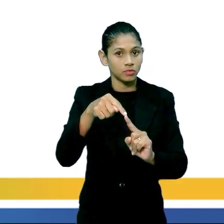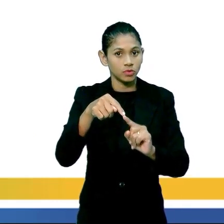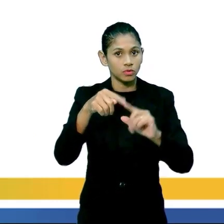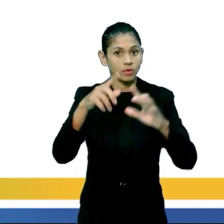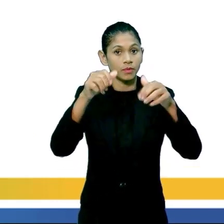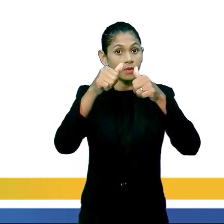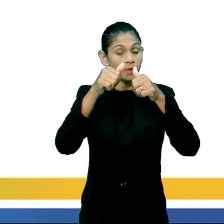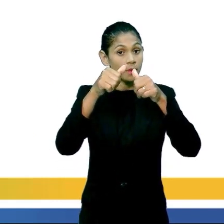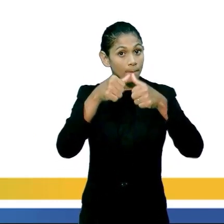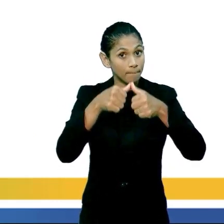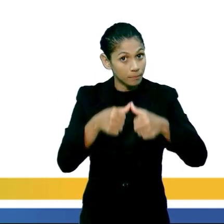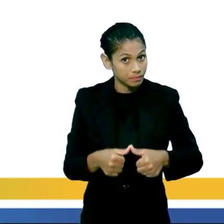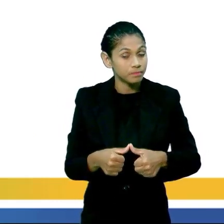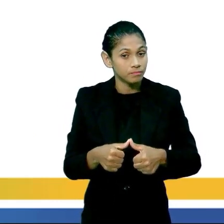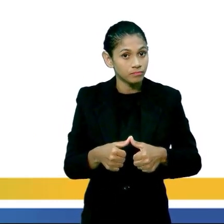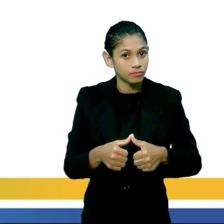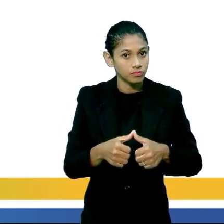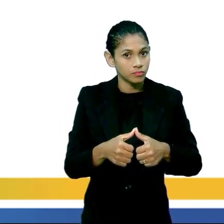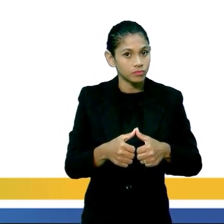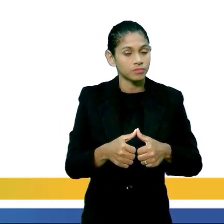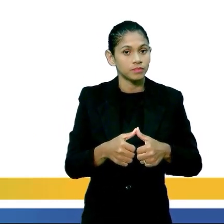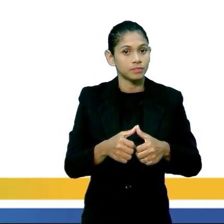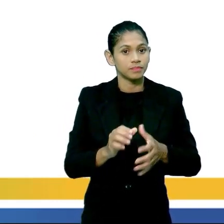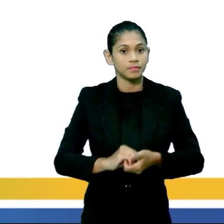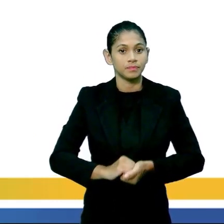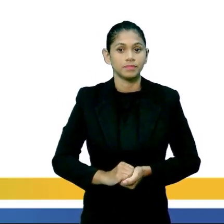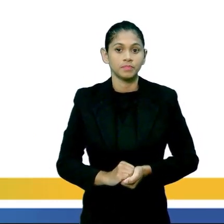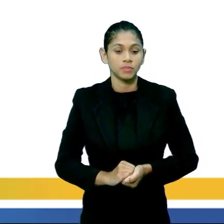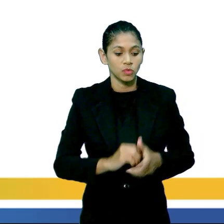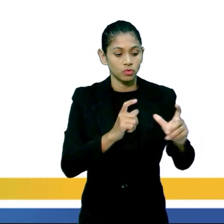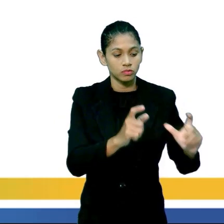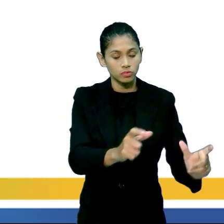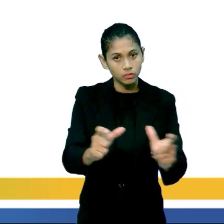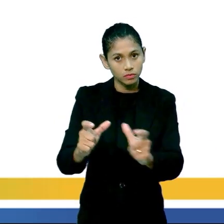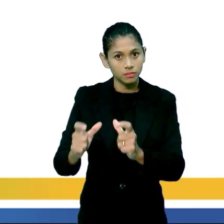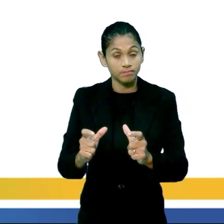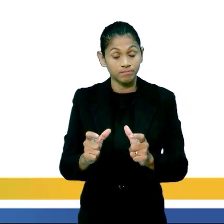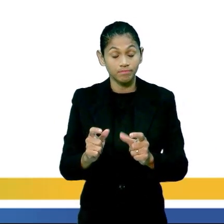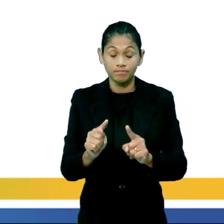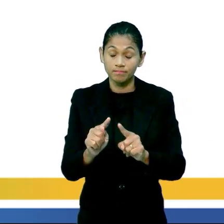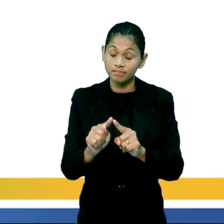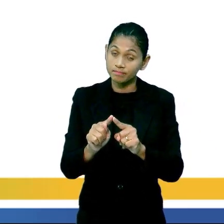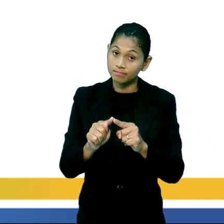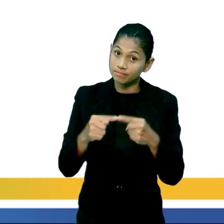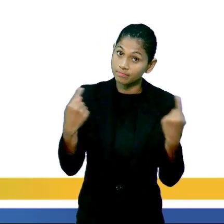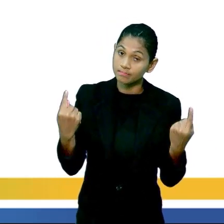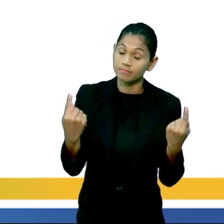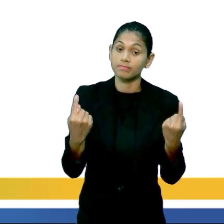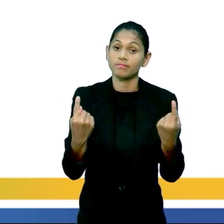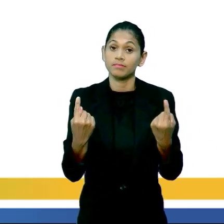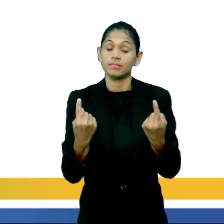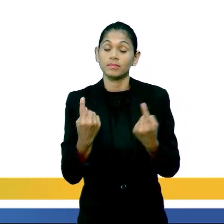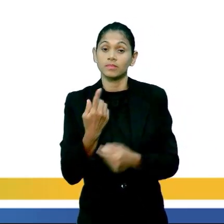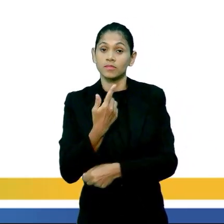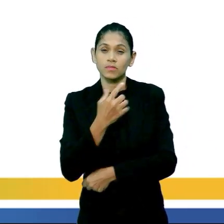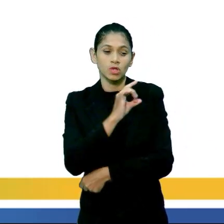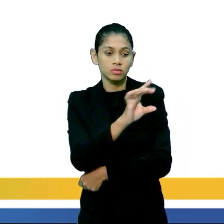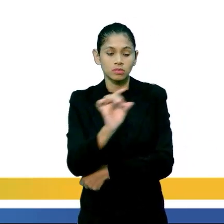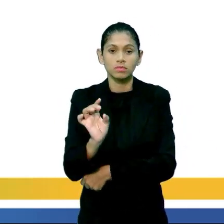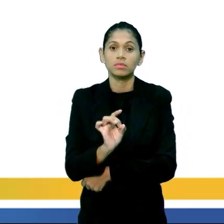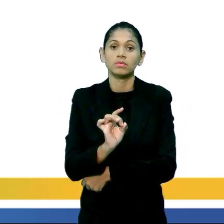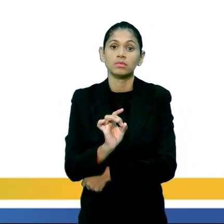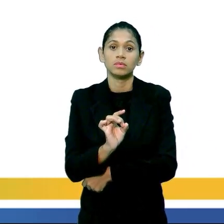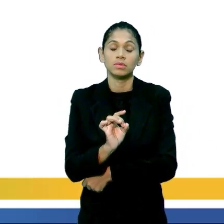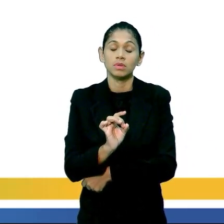ocupar, proteger e prosperar. Mas nem todas elas prosperaram, né? Você lembra disso? A de Martim Afonso,